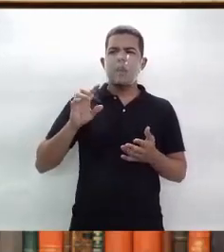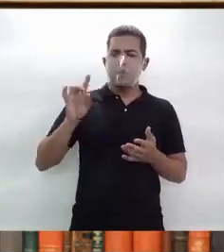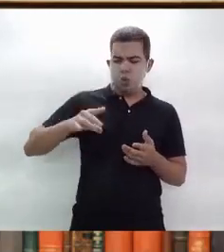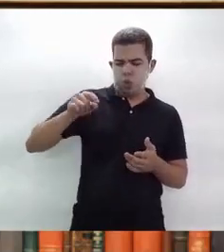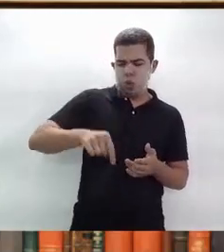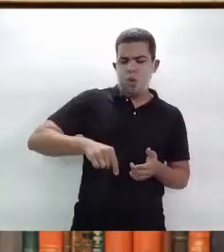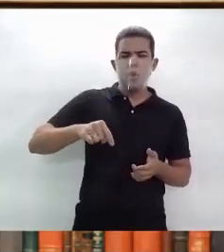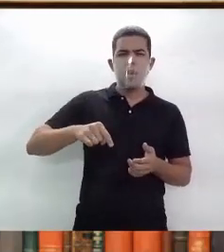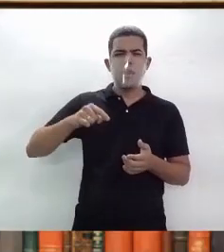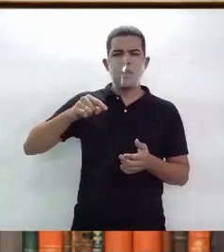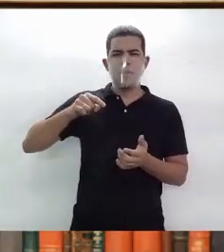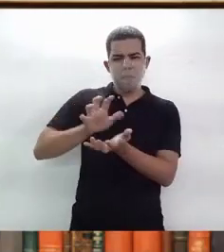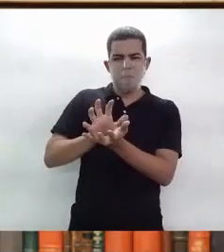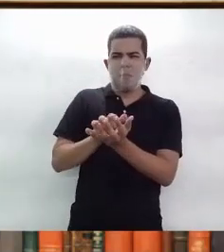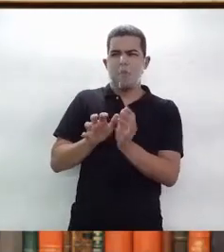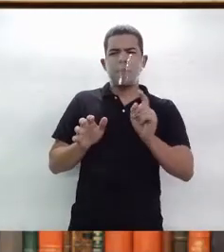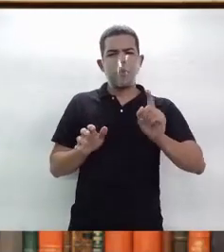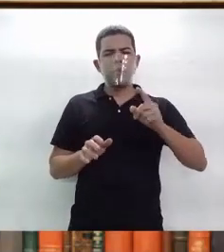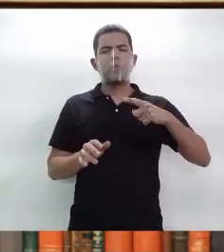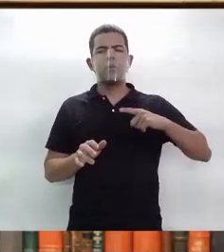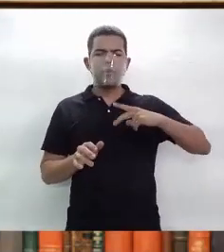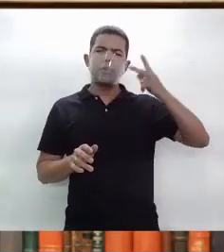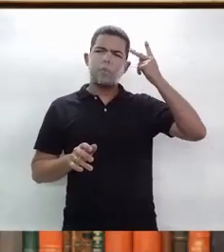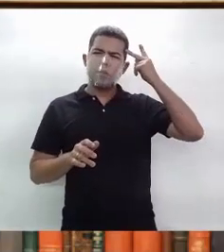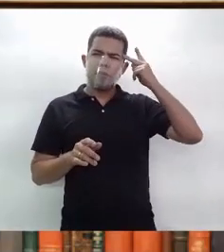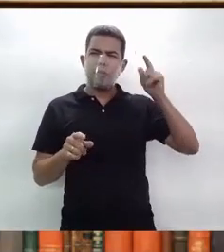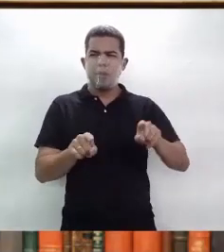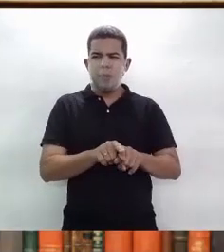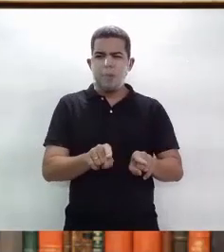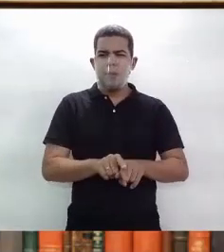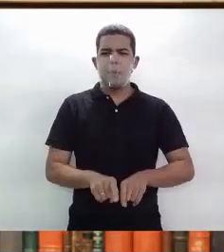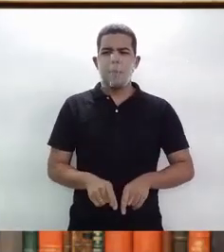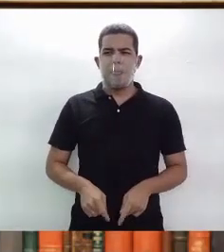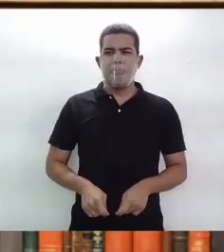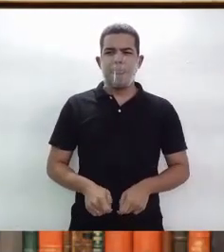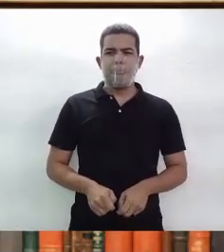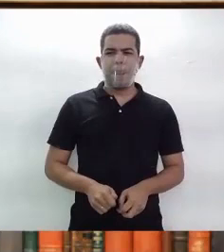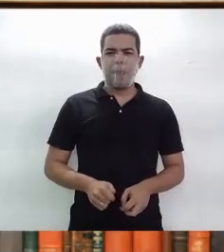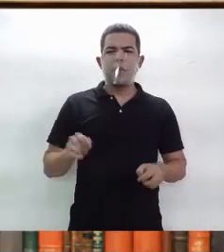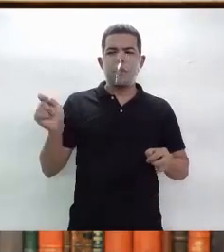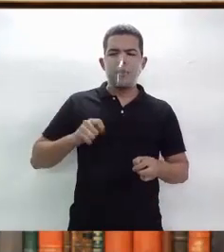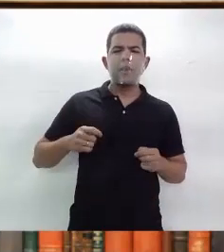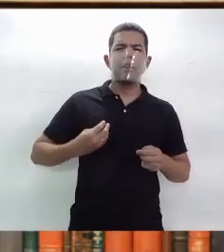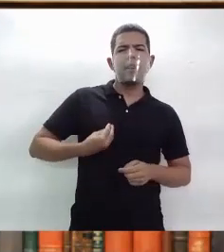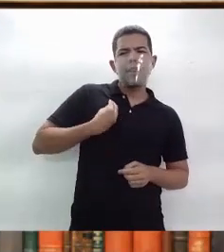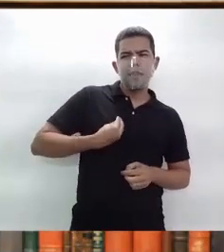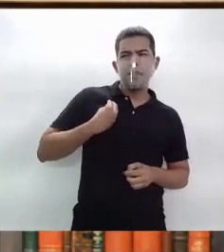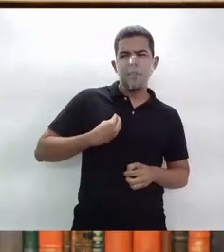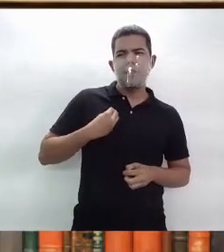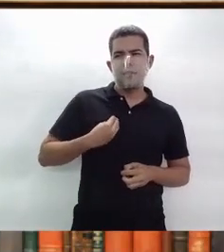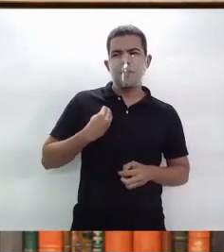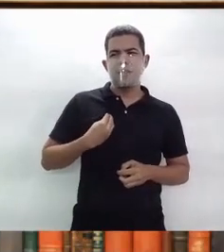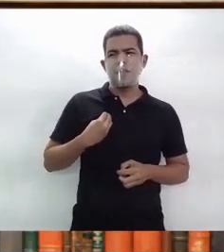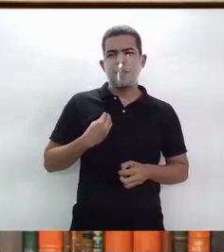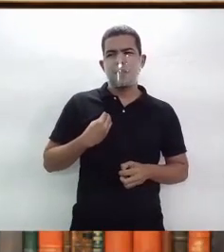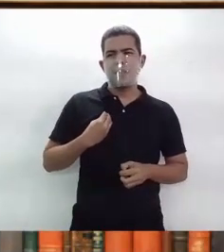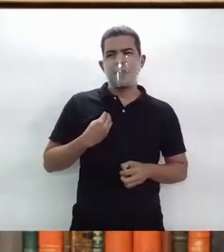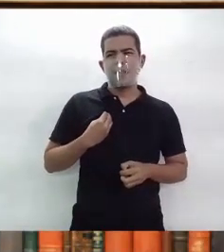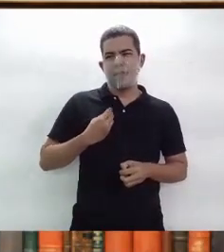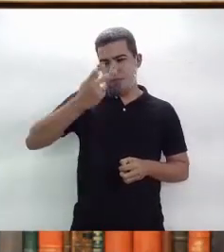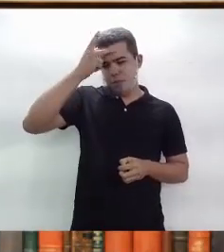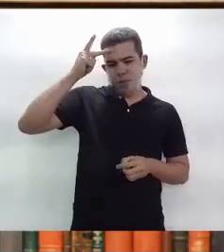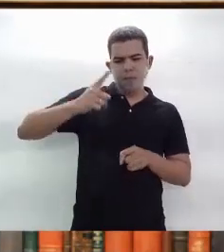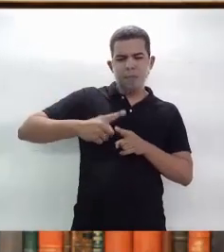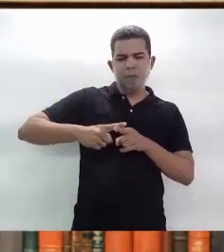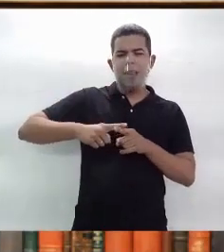cultura, é mantido fora também, está crescendo essa ideia das pessoas quererem vivenciar o que a gente tem aqui. Quer saber por que o pessoal lá de